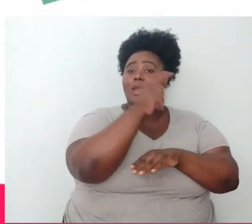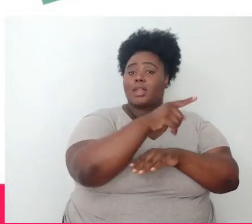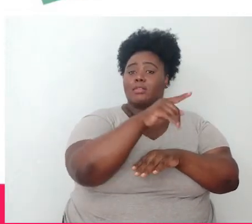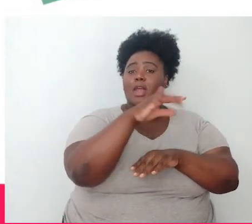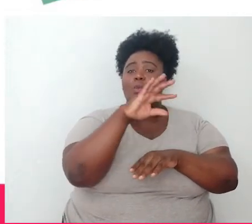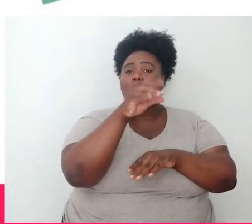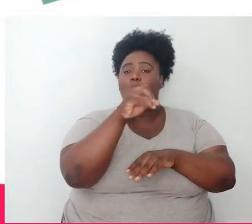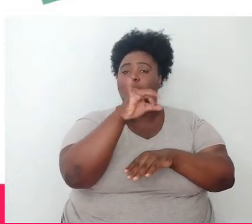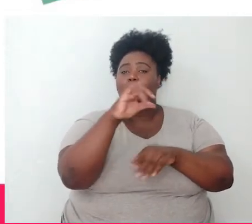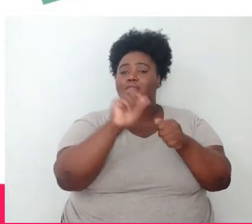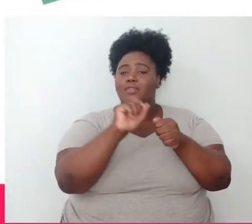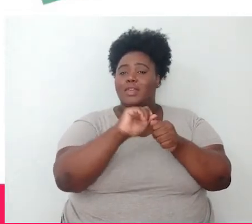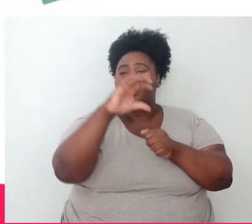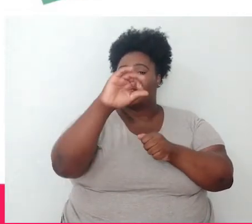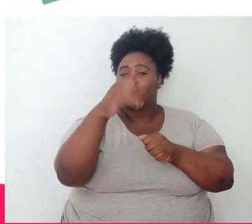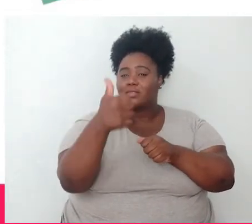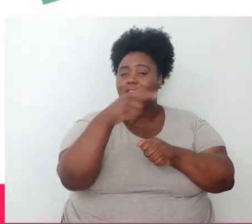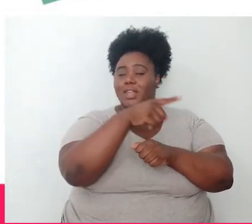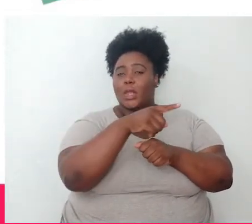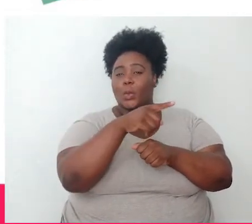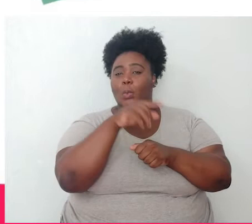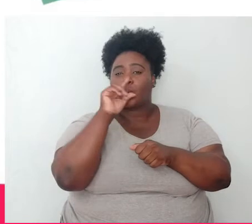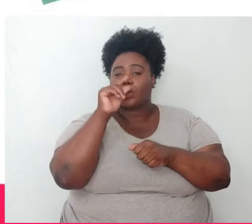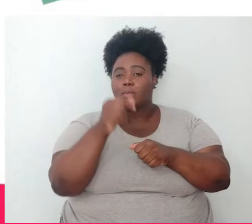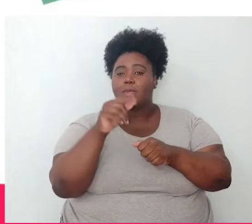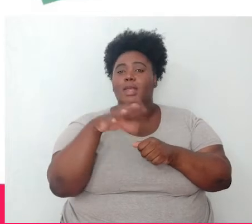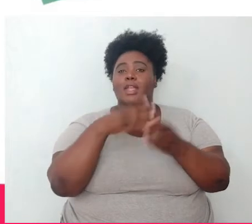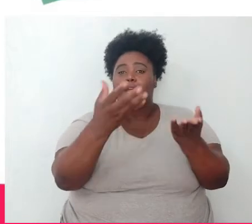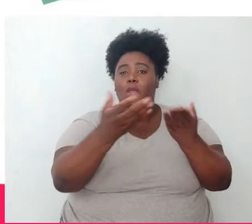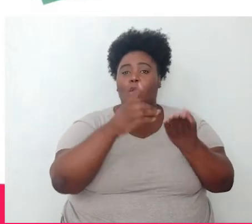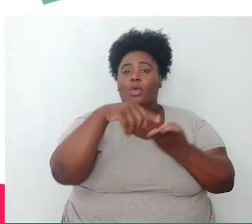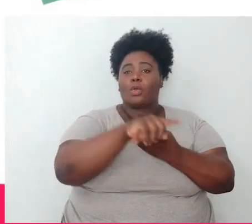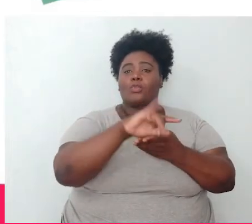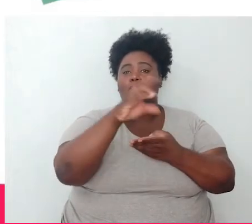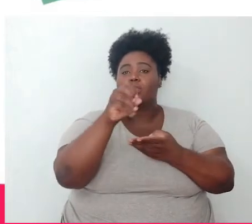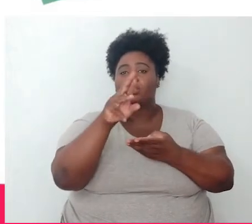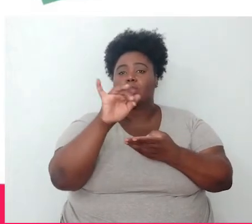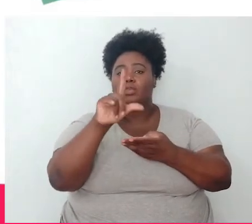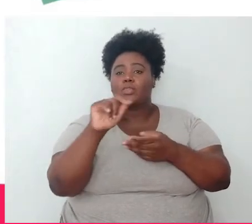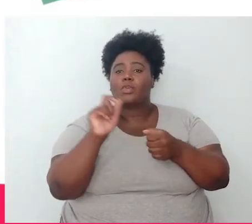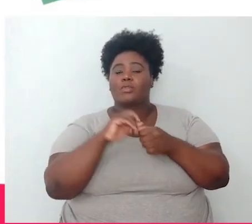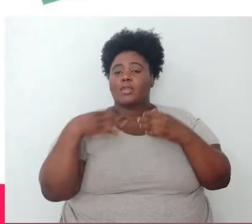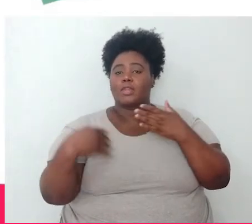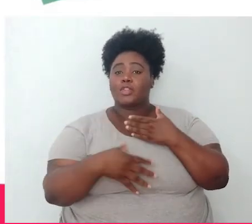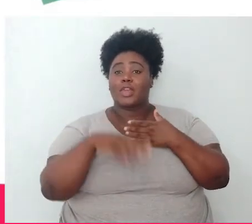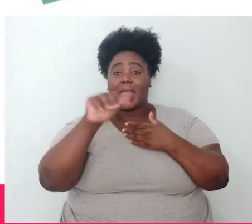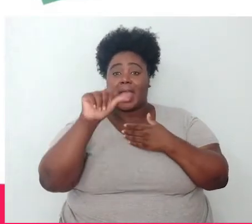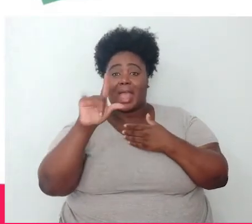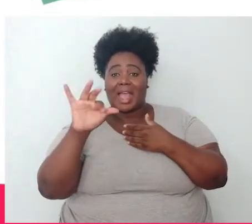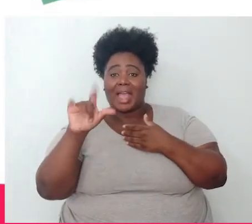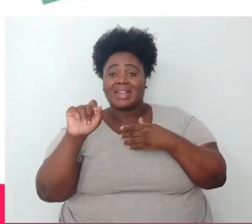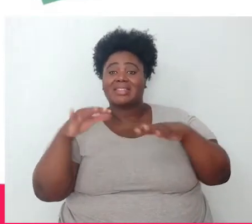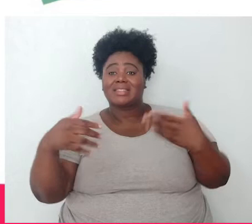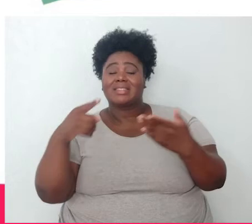que ele fez em 91 na Beija-Flor. Ele convidou Jorge Lafon para performar vestido de Alice. Aí, no Carnaval